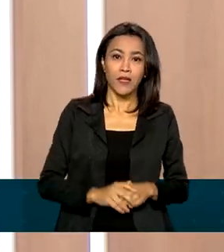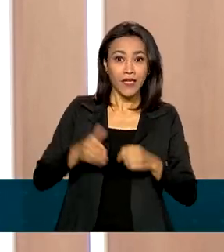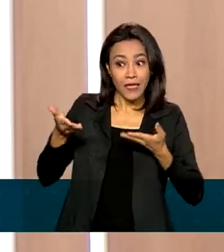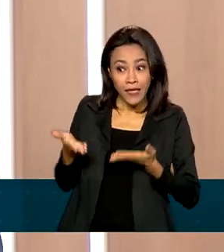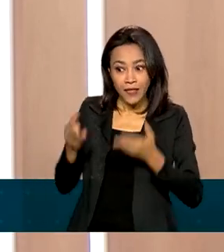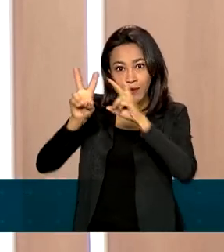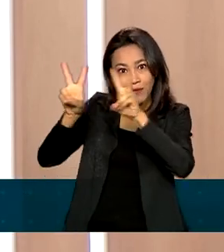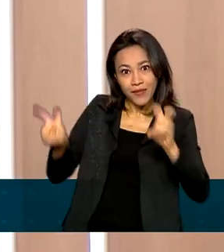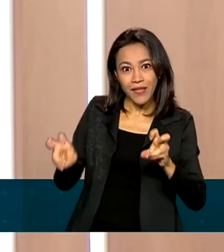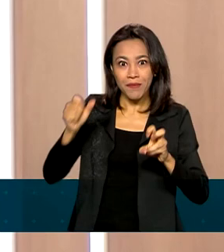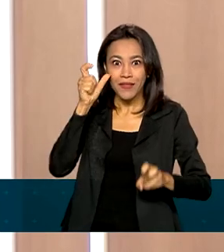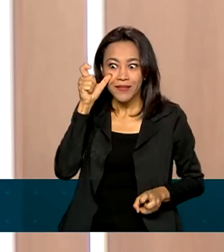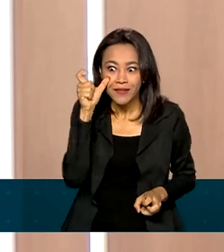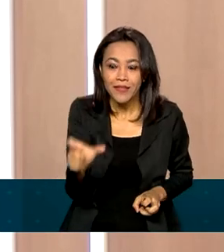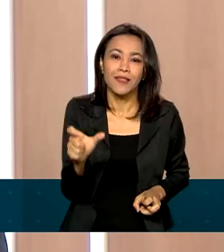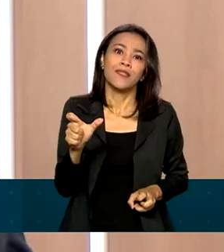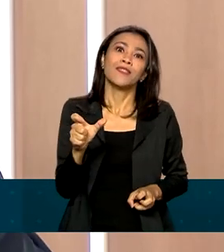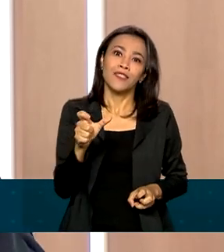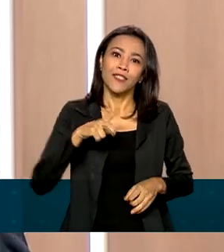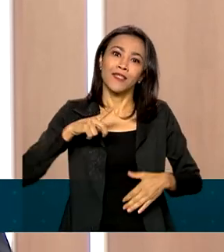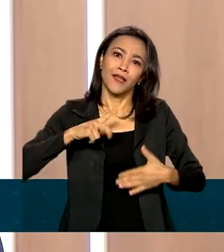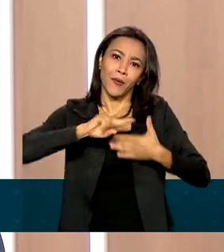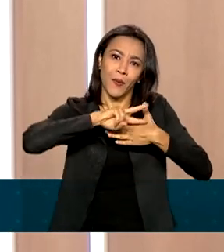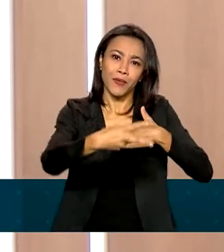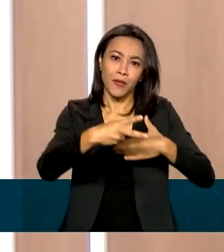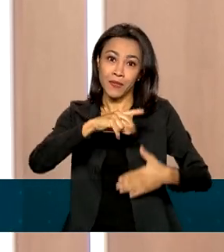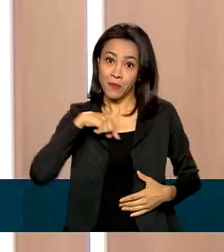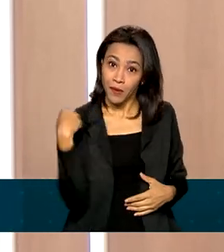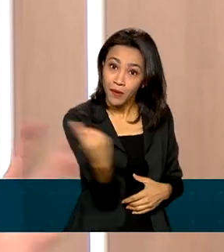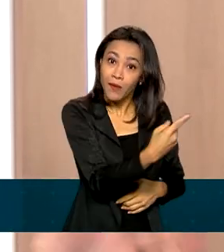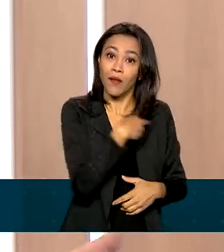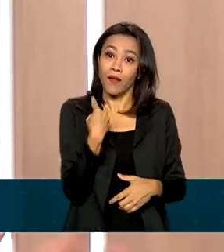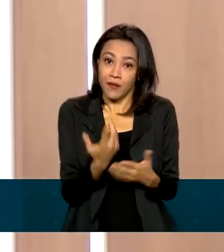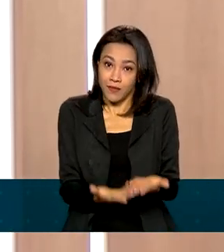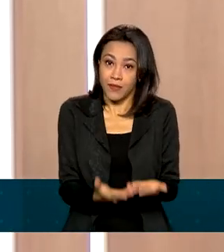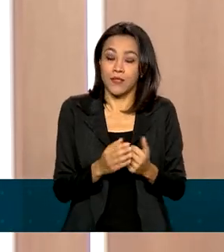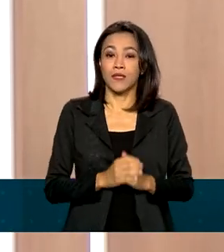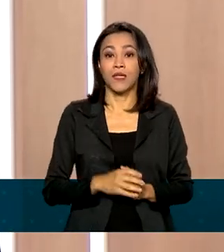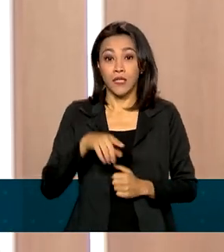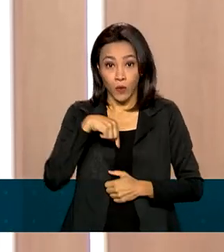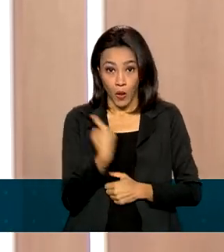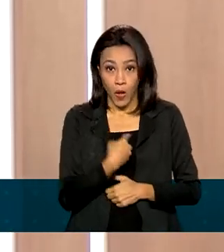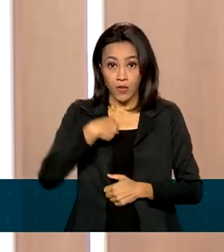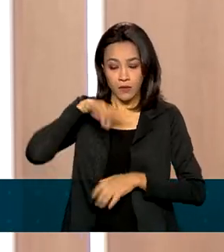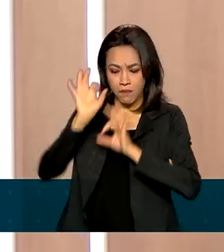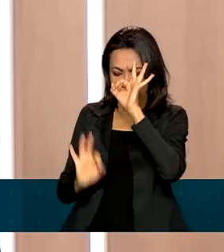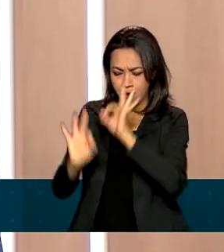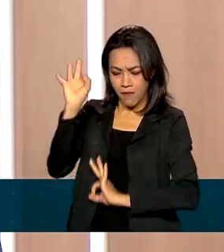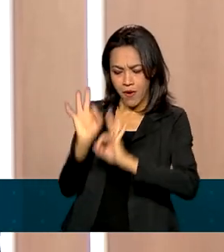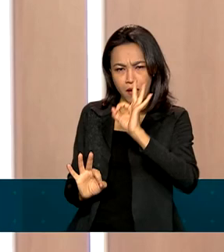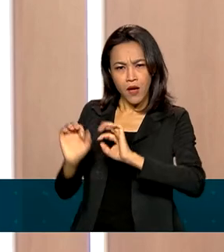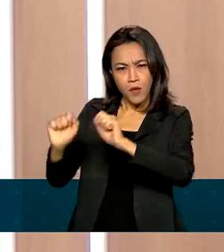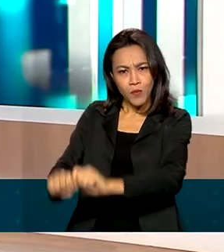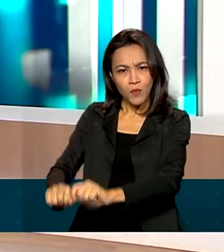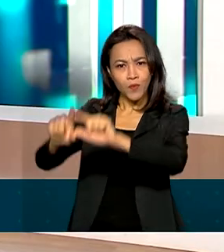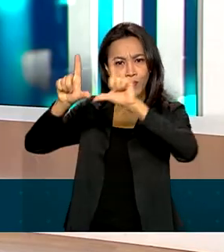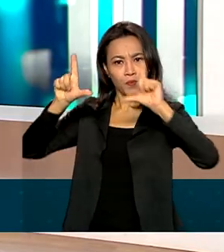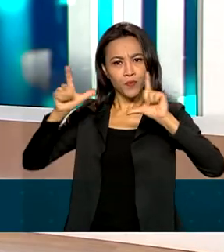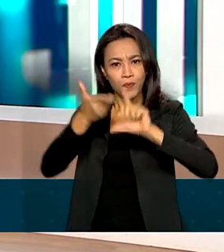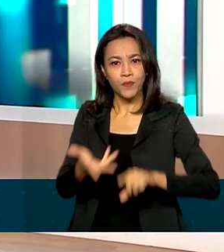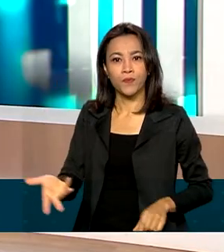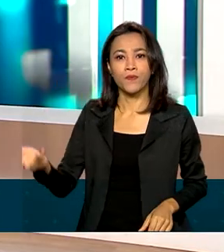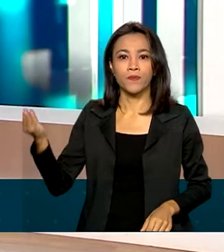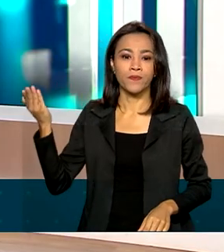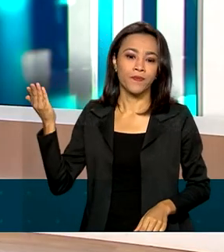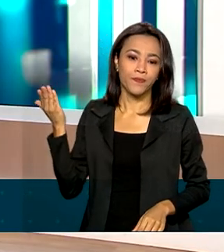tão interessante que afeta a todos nós de uma maneira tão direta, a nossa equipe de produção preparou uma arte para você, telespectador, sobre a